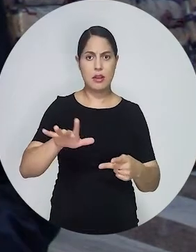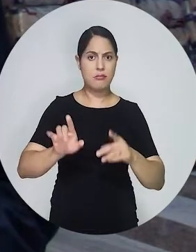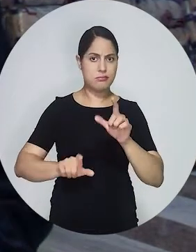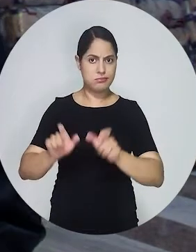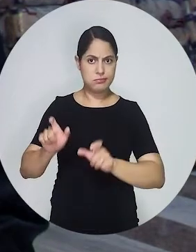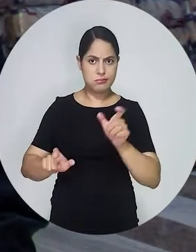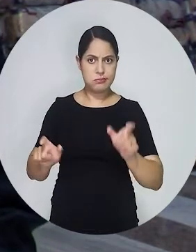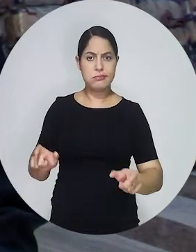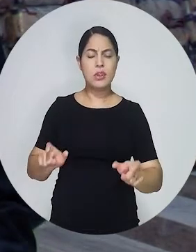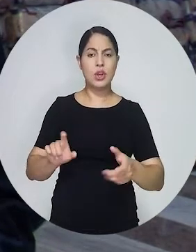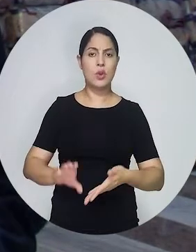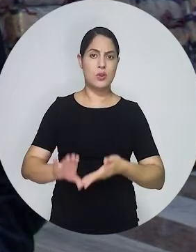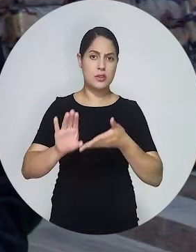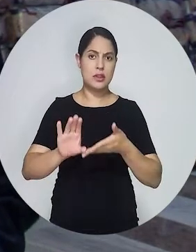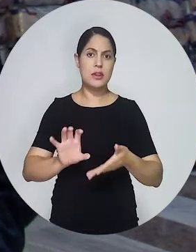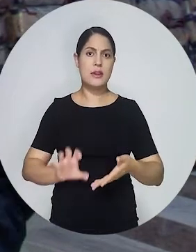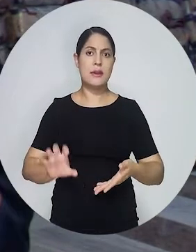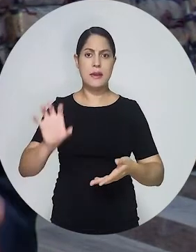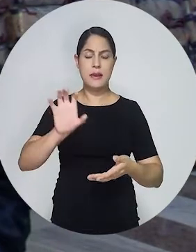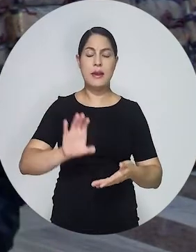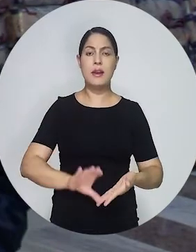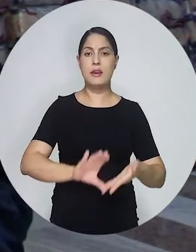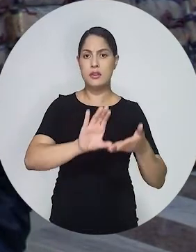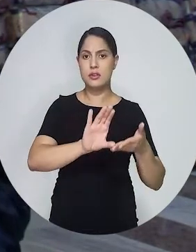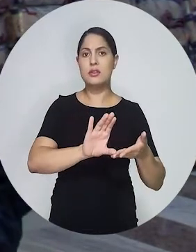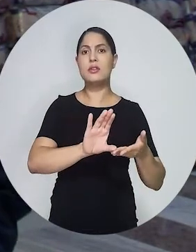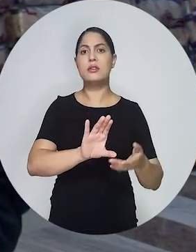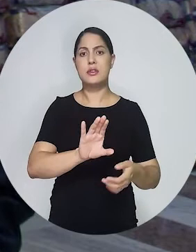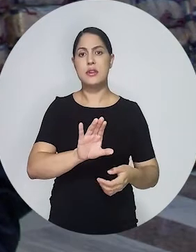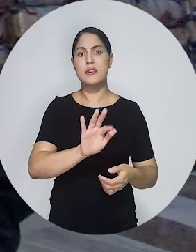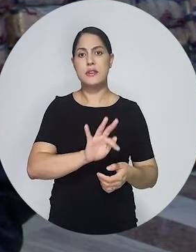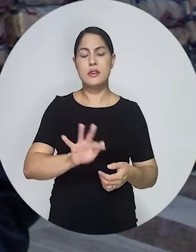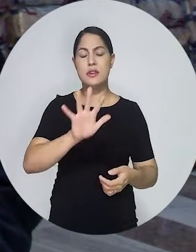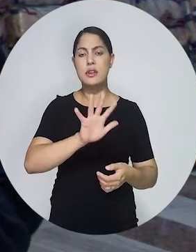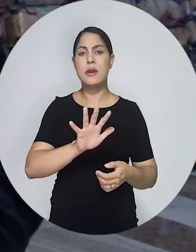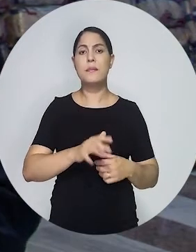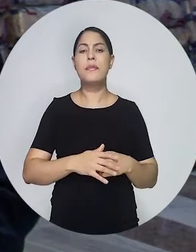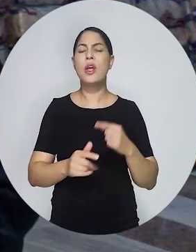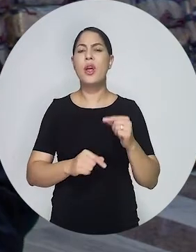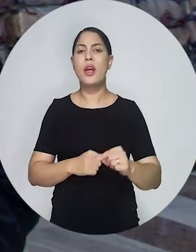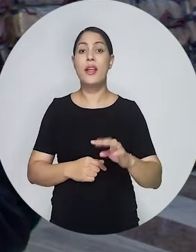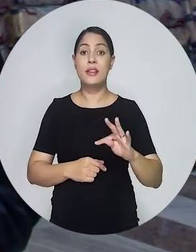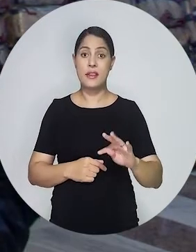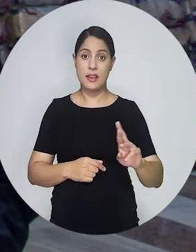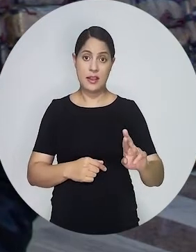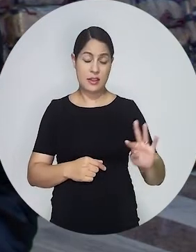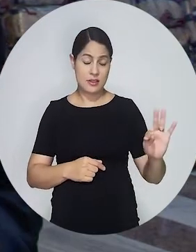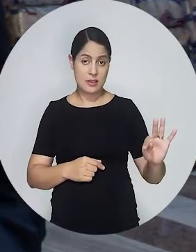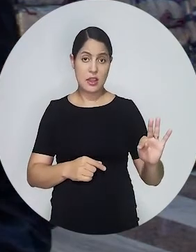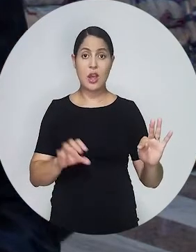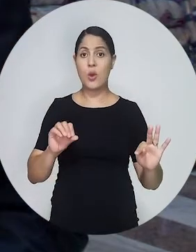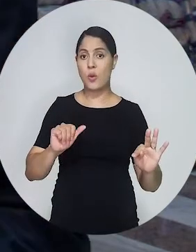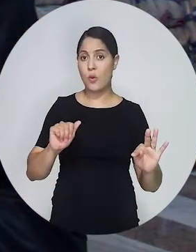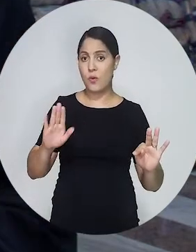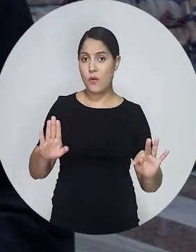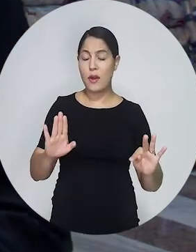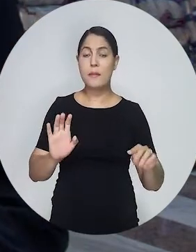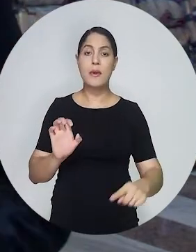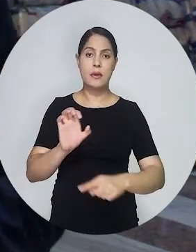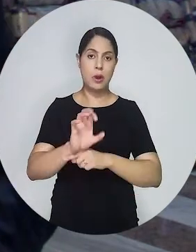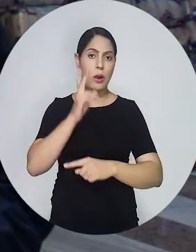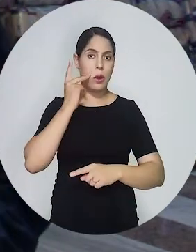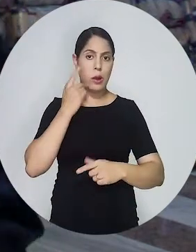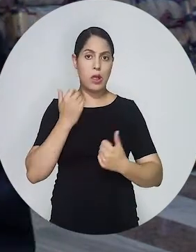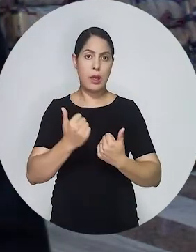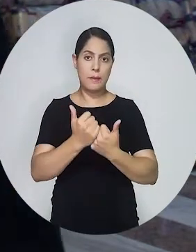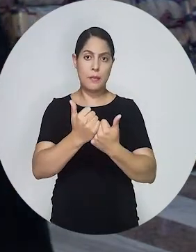federais, seus conselheiros seccionais, para nos irmanarmos numa grande ação solidária que é promovida entre o TRT, a OAB